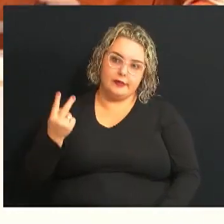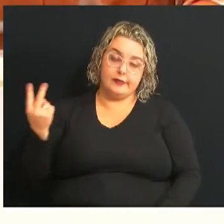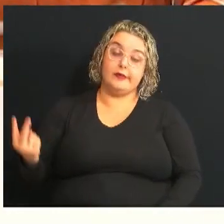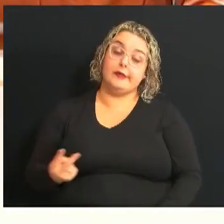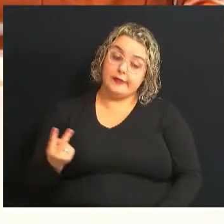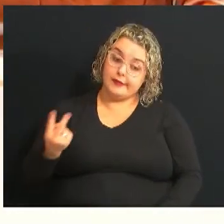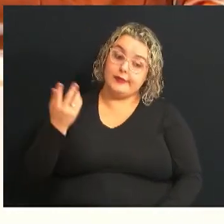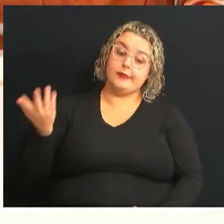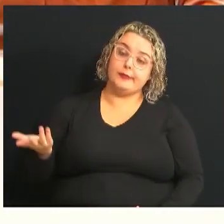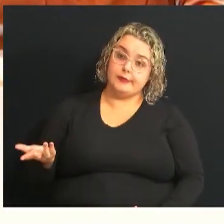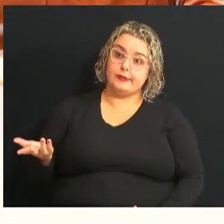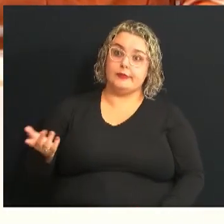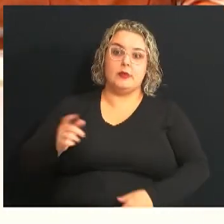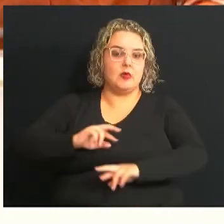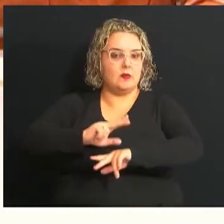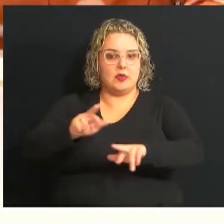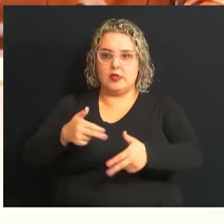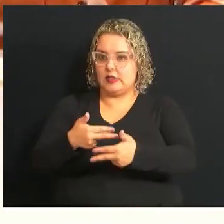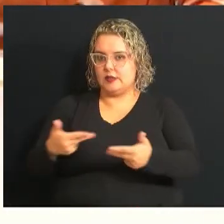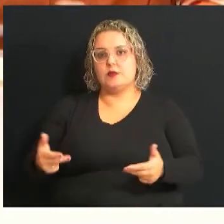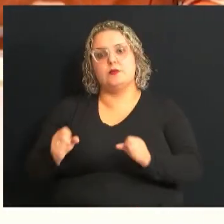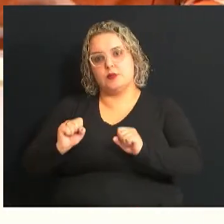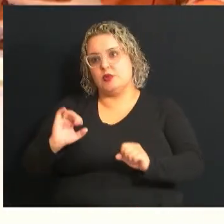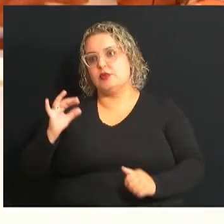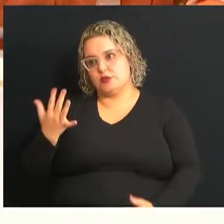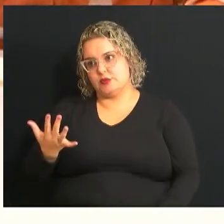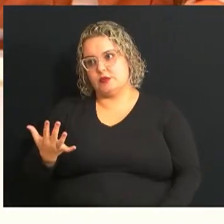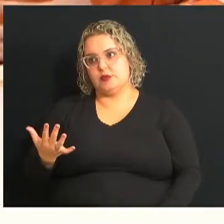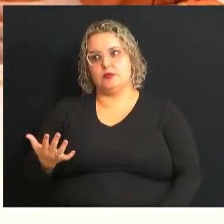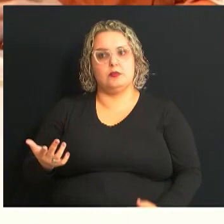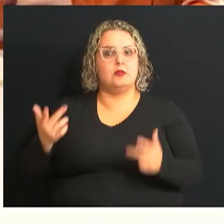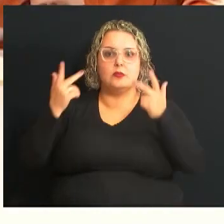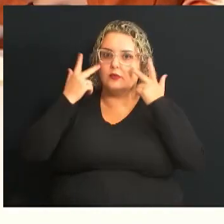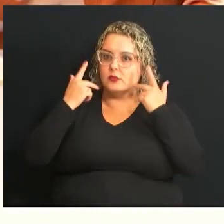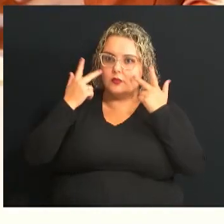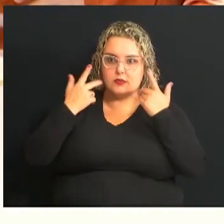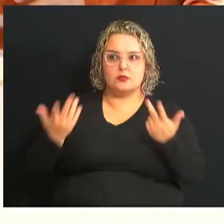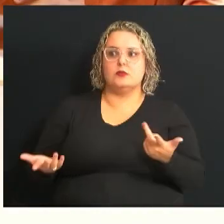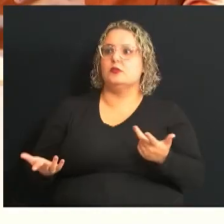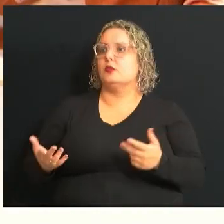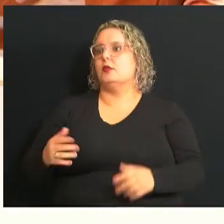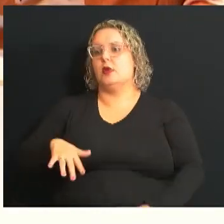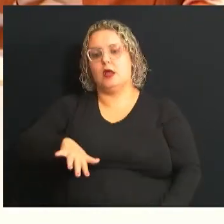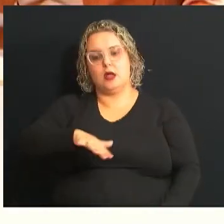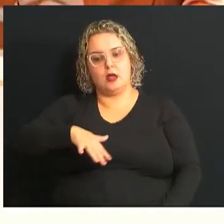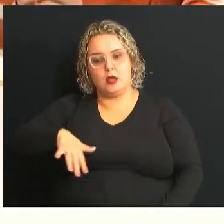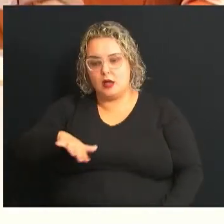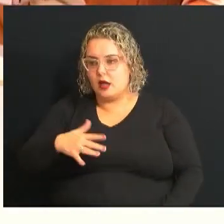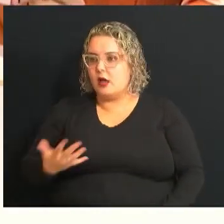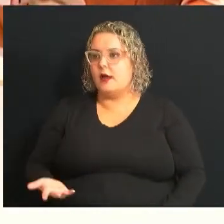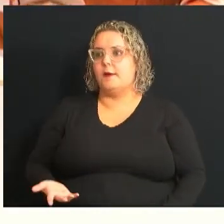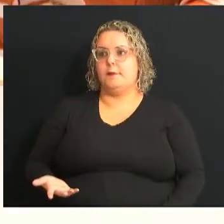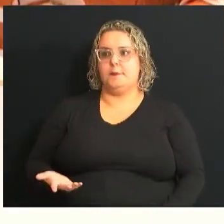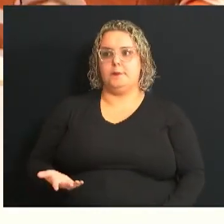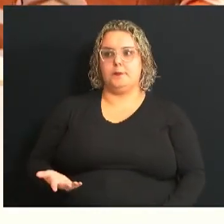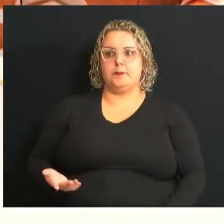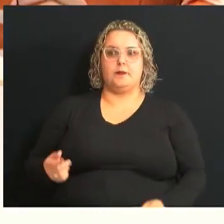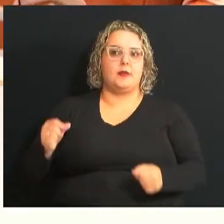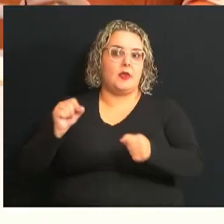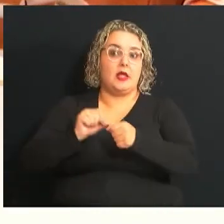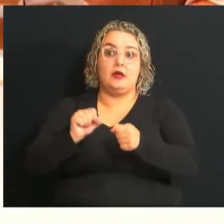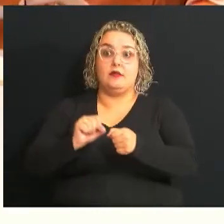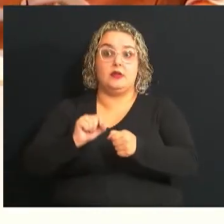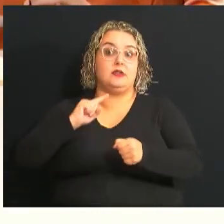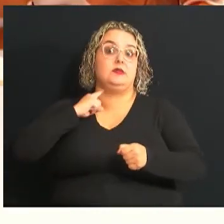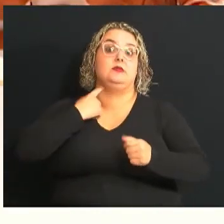mas inúmeras coisas podem acontecer, fenômenos naturais, mercado, sei lá, fazem um lixão do lado